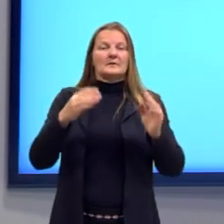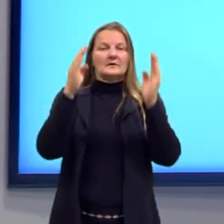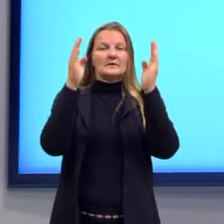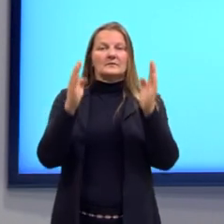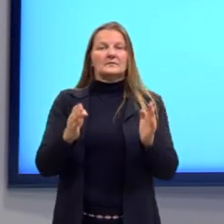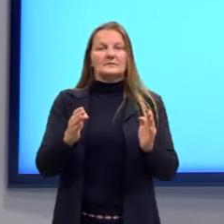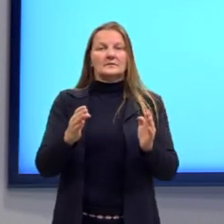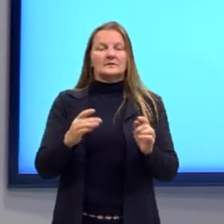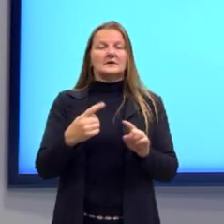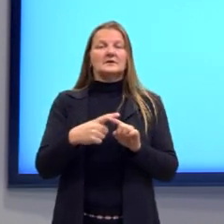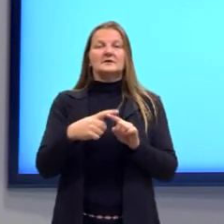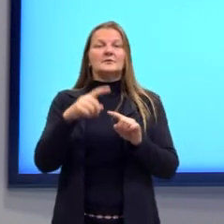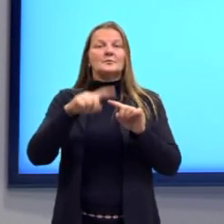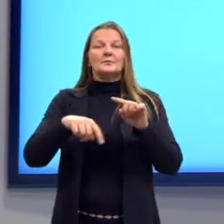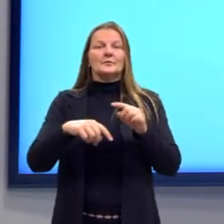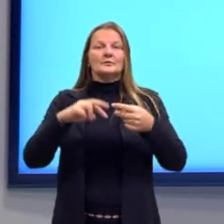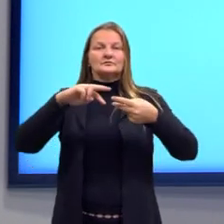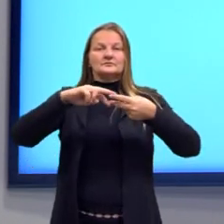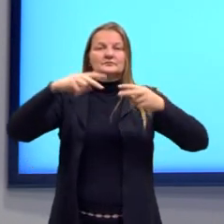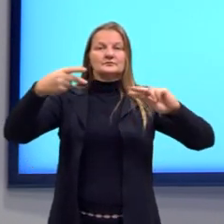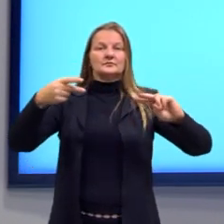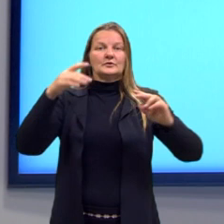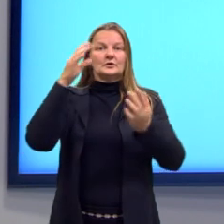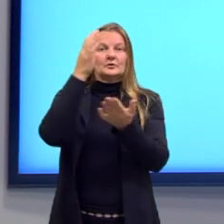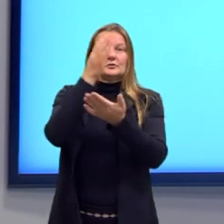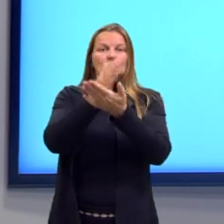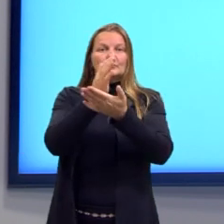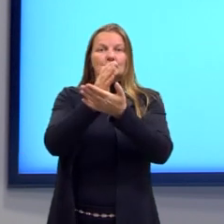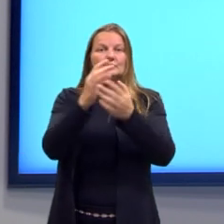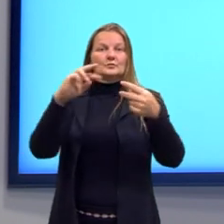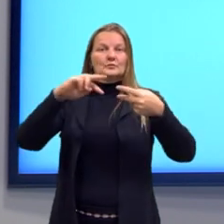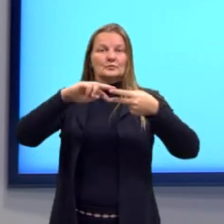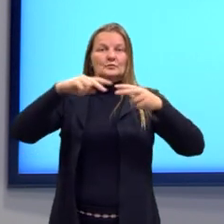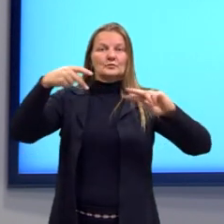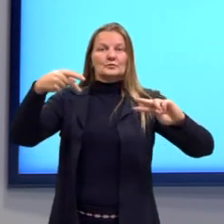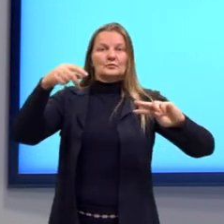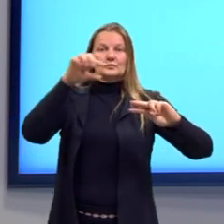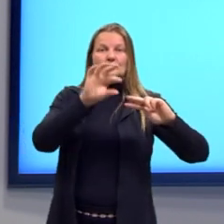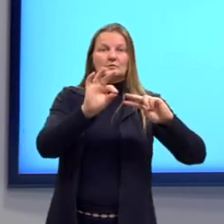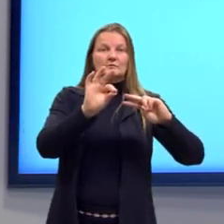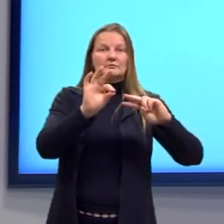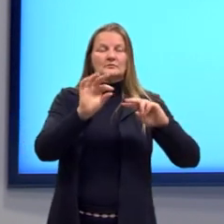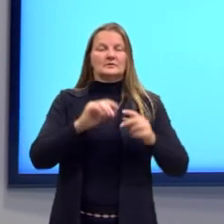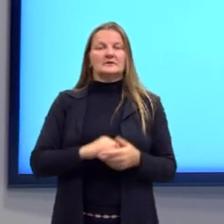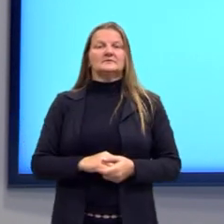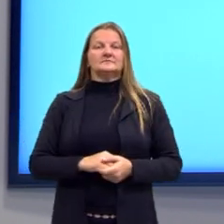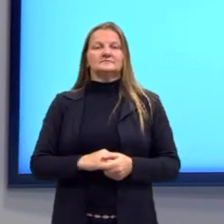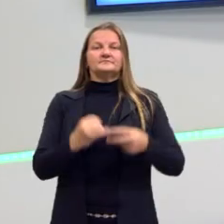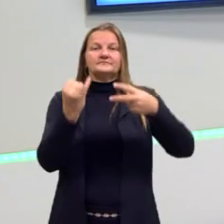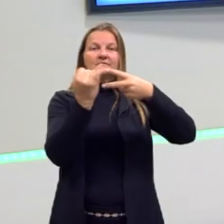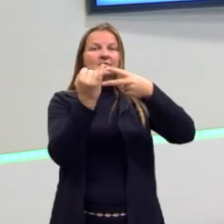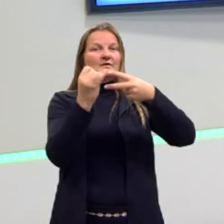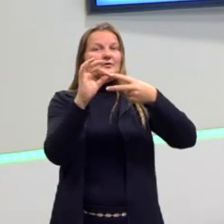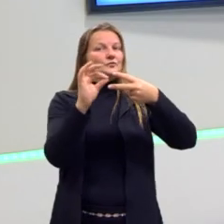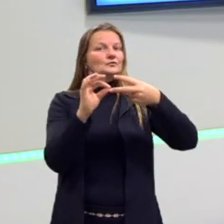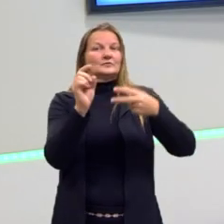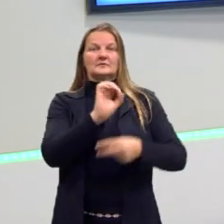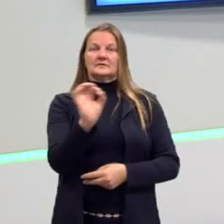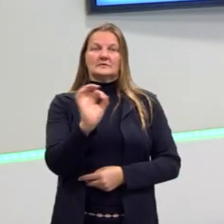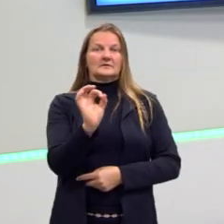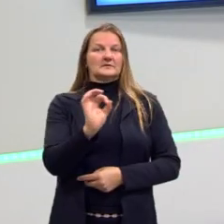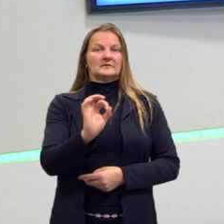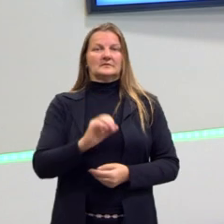Então não podemos ter este encontro entre dois lados que não seja né nas extremidades